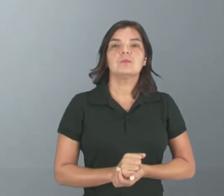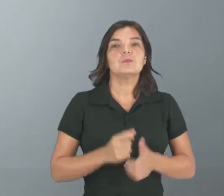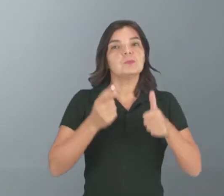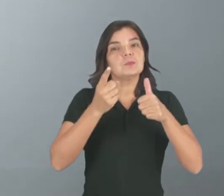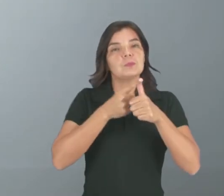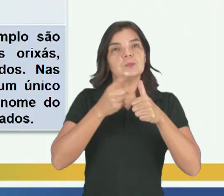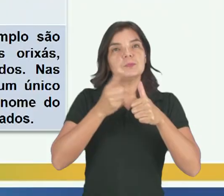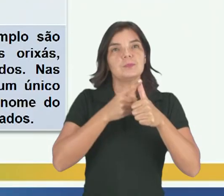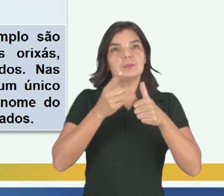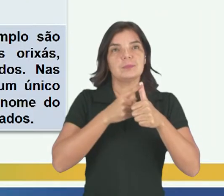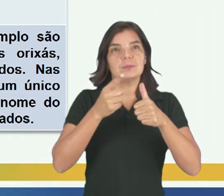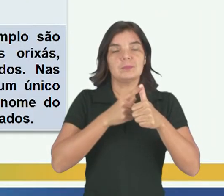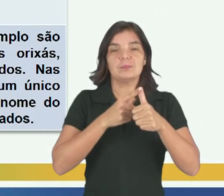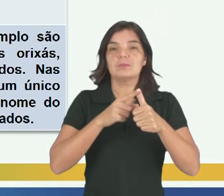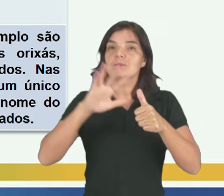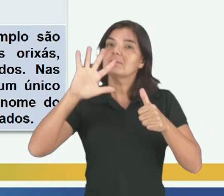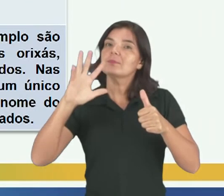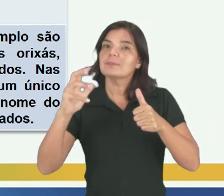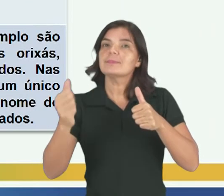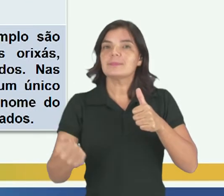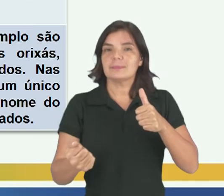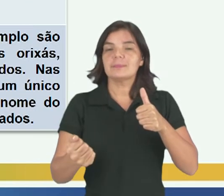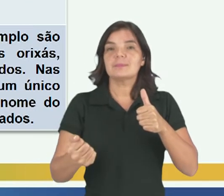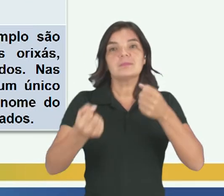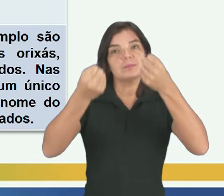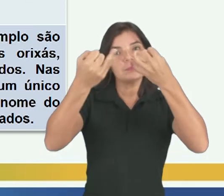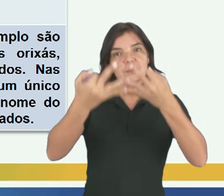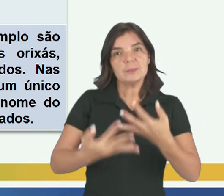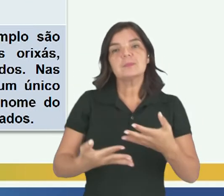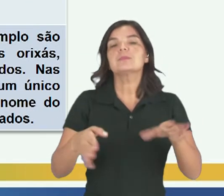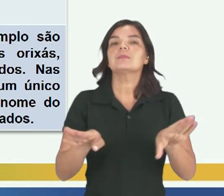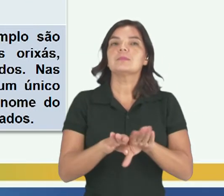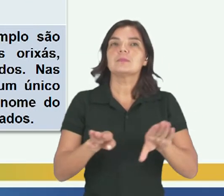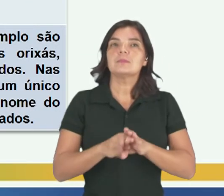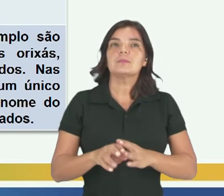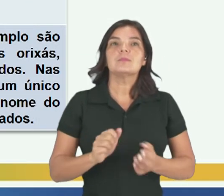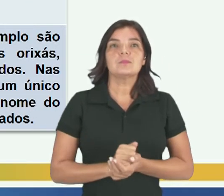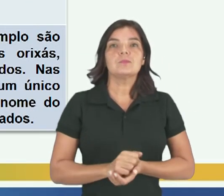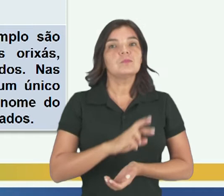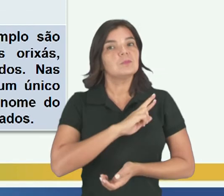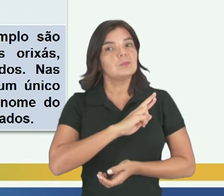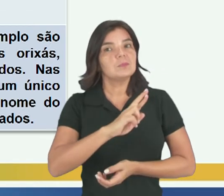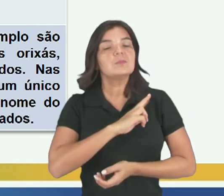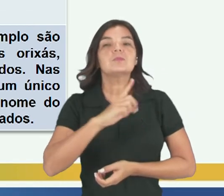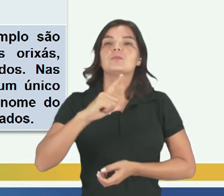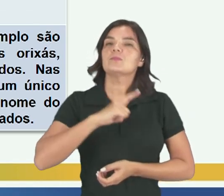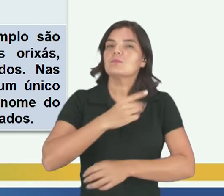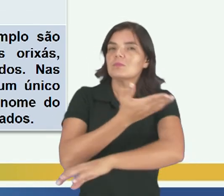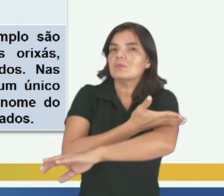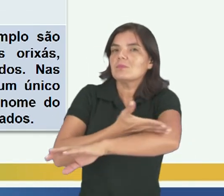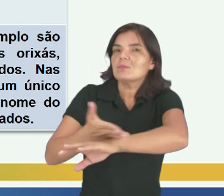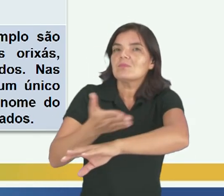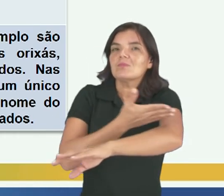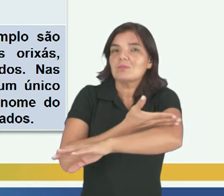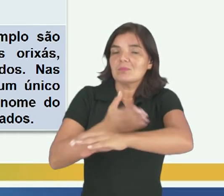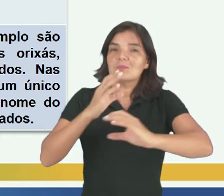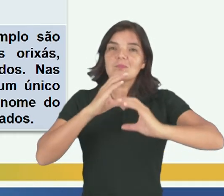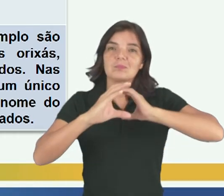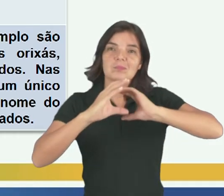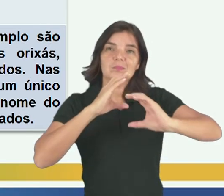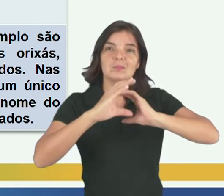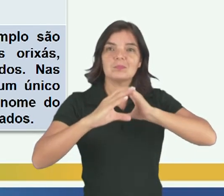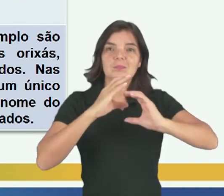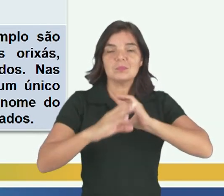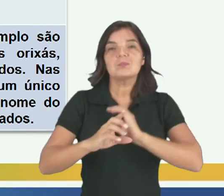item 1, nós vamos ter as matrizes africanas, que foram citados, né? Religiões que têm o costume da comunicação